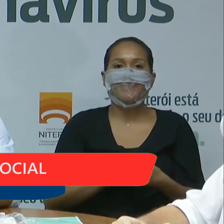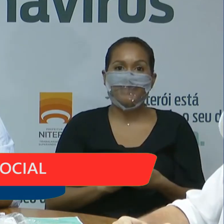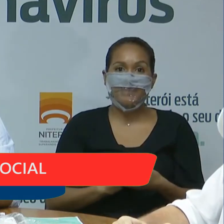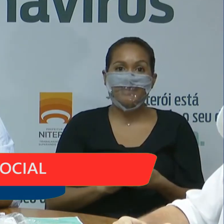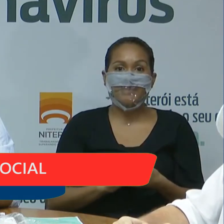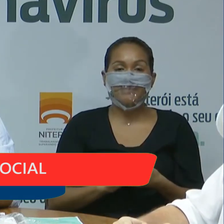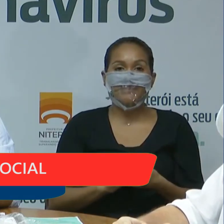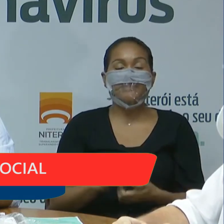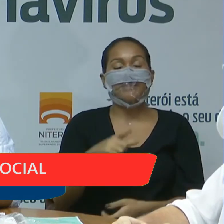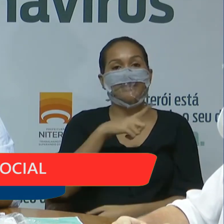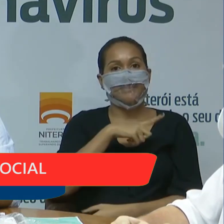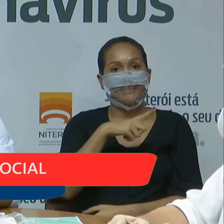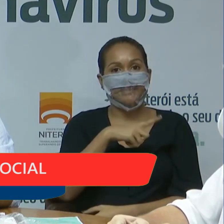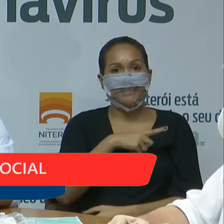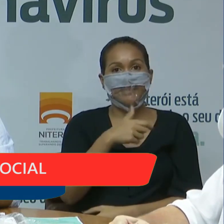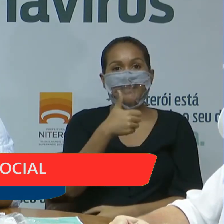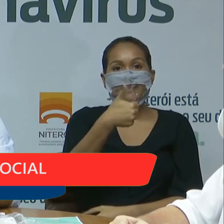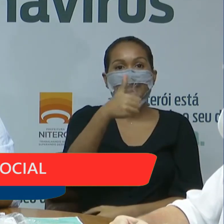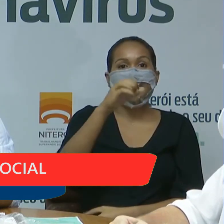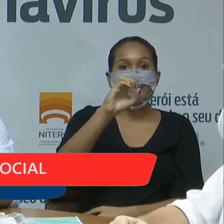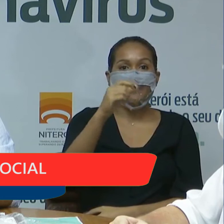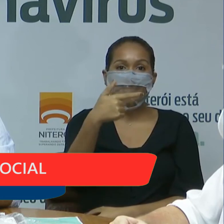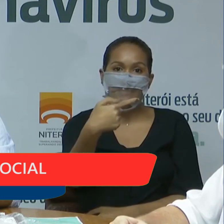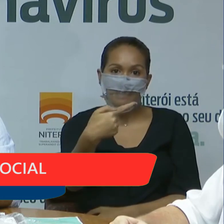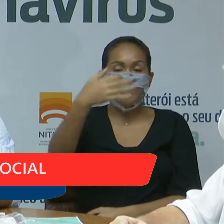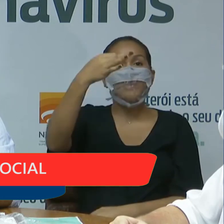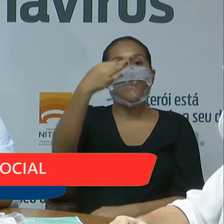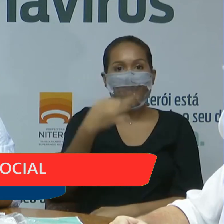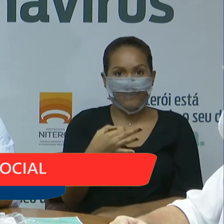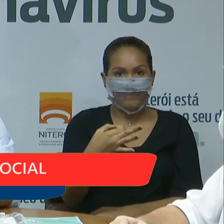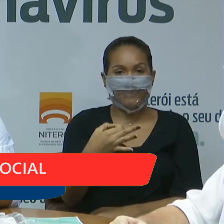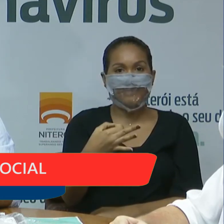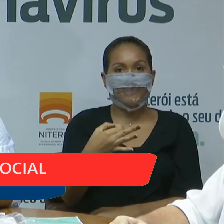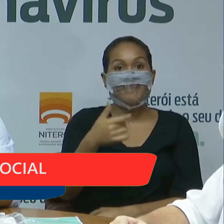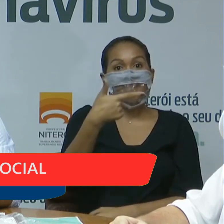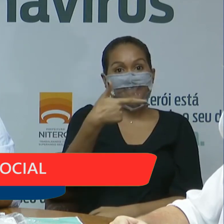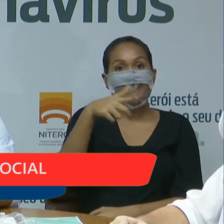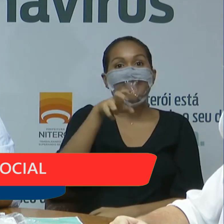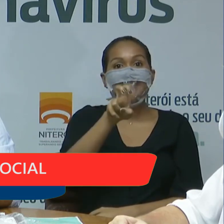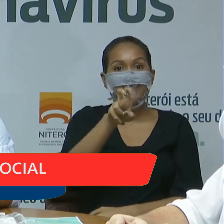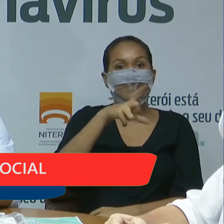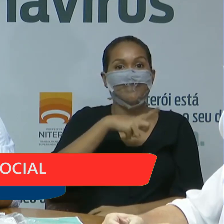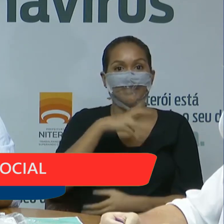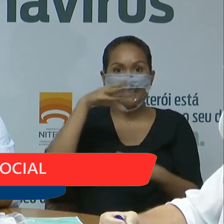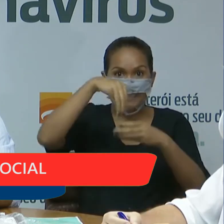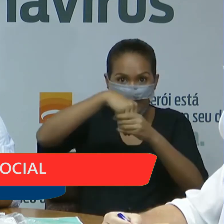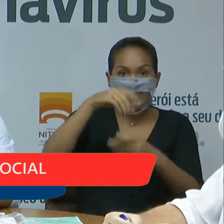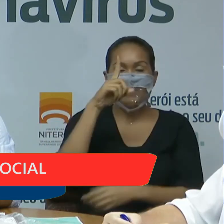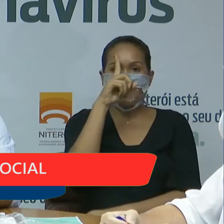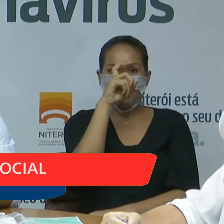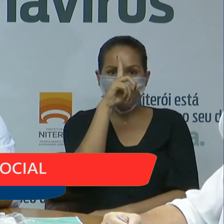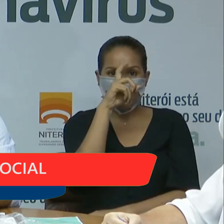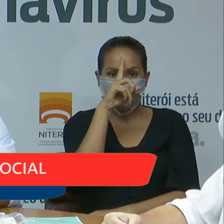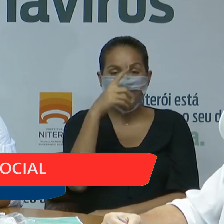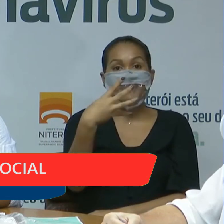de construção, também até o dia 22. O reforço nas medidas de prevenção vem após o município do Rio